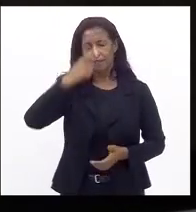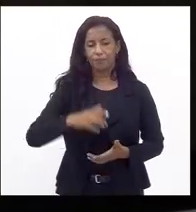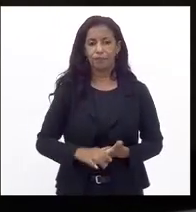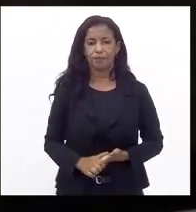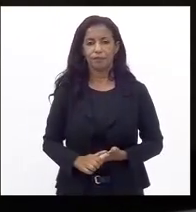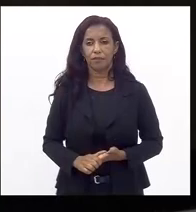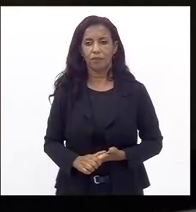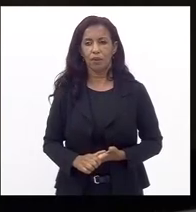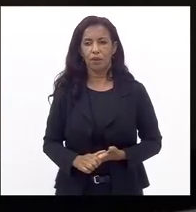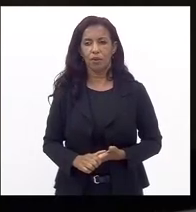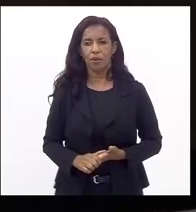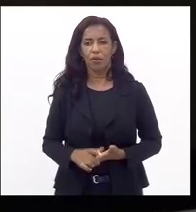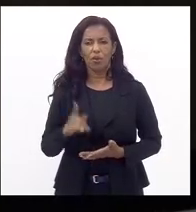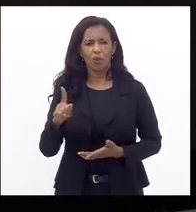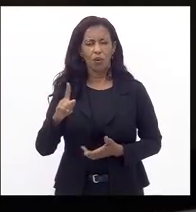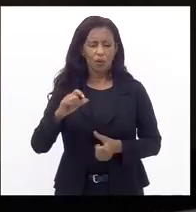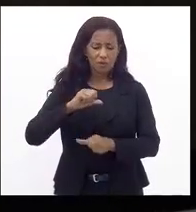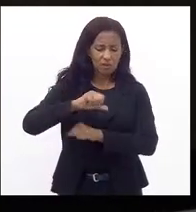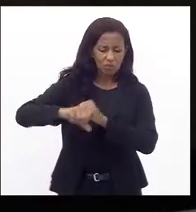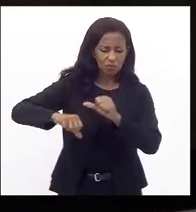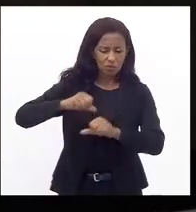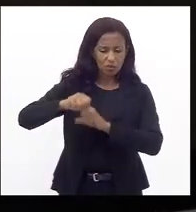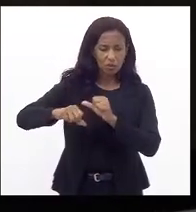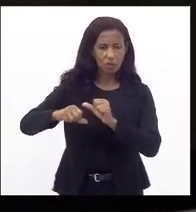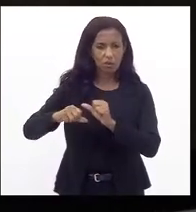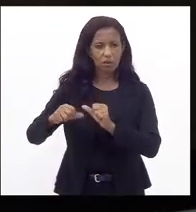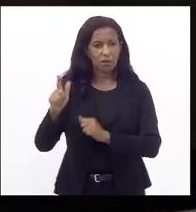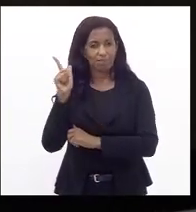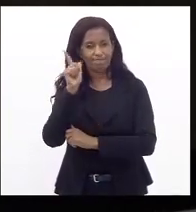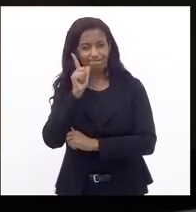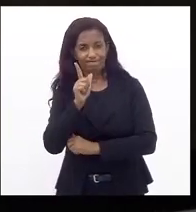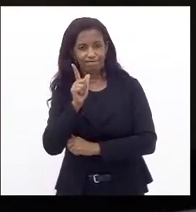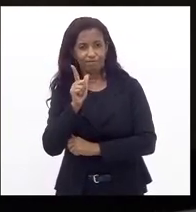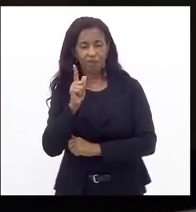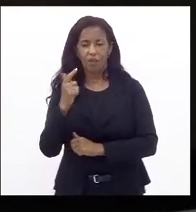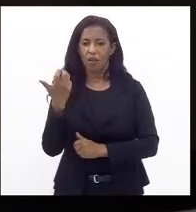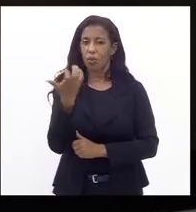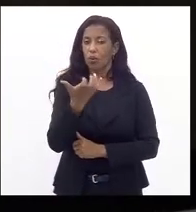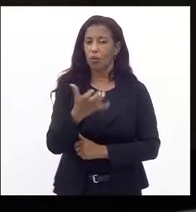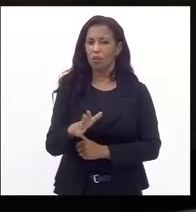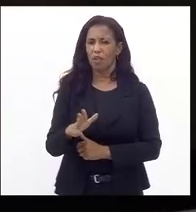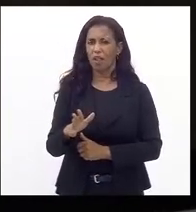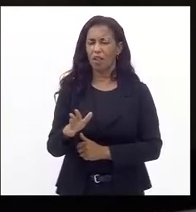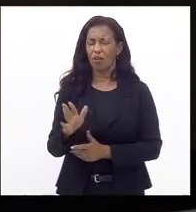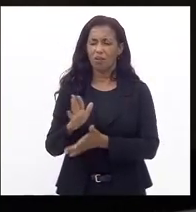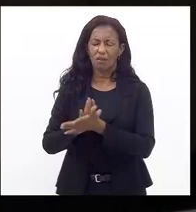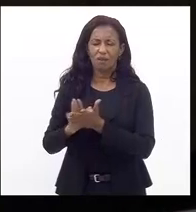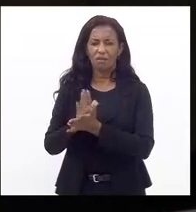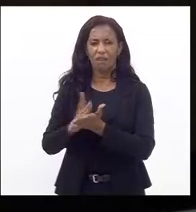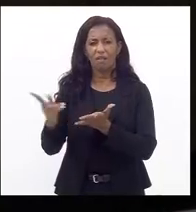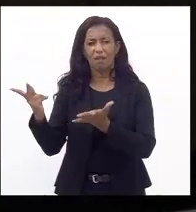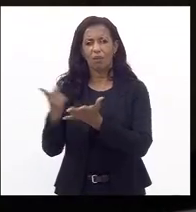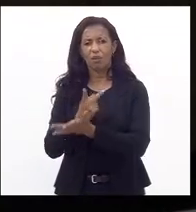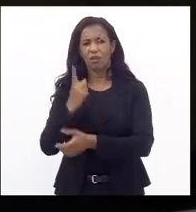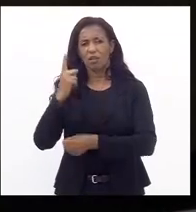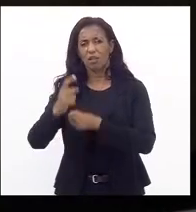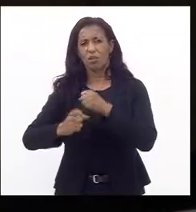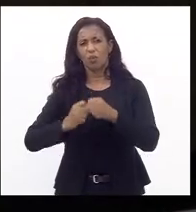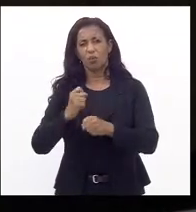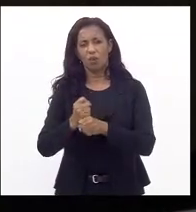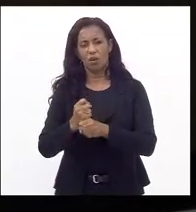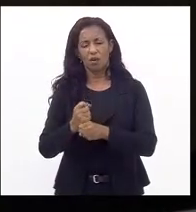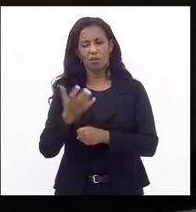com essa mitigação que fizemos eu não quero que a bomba história daqui a um ano